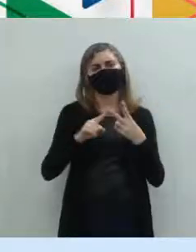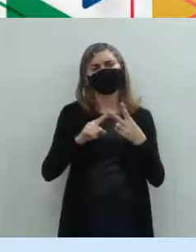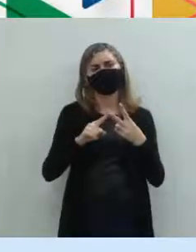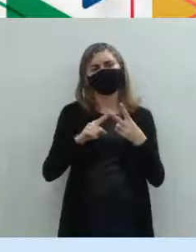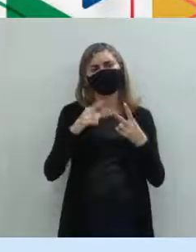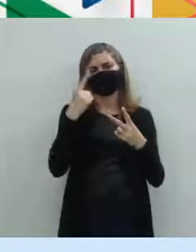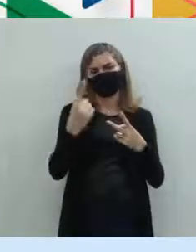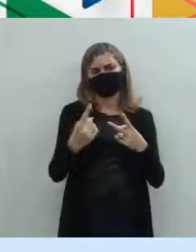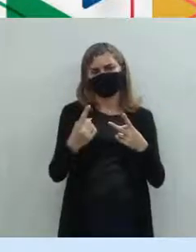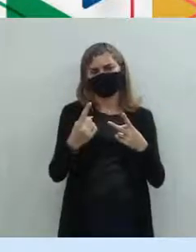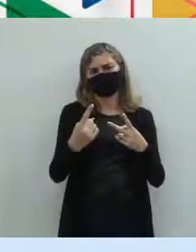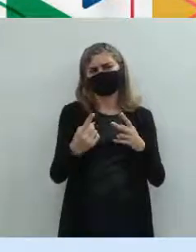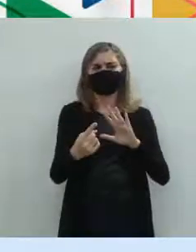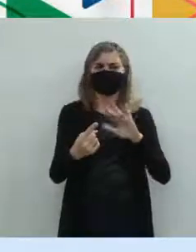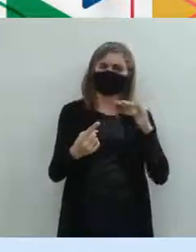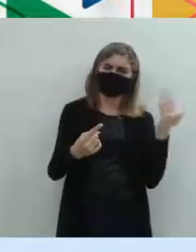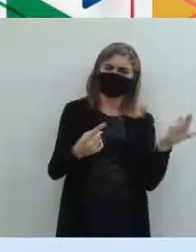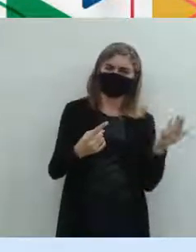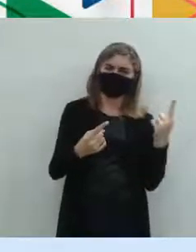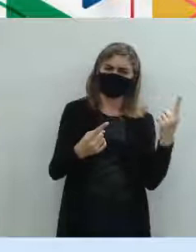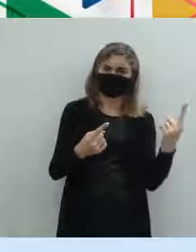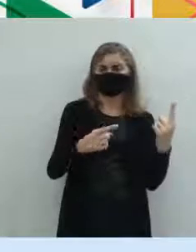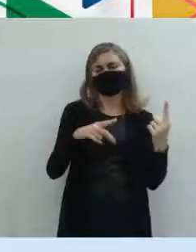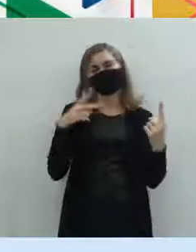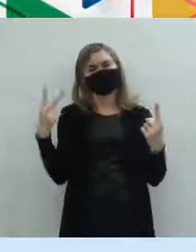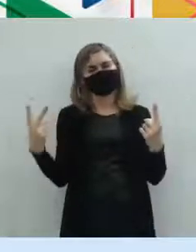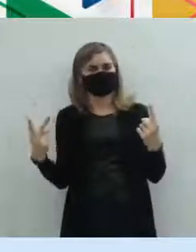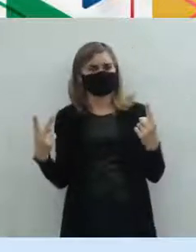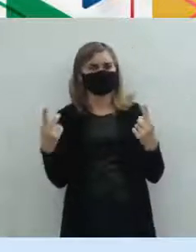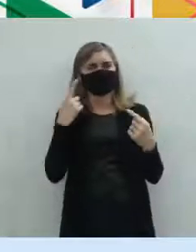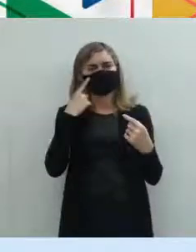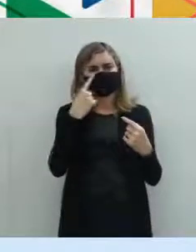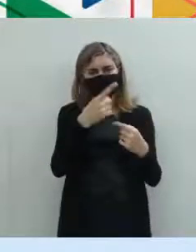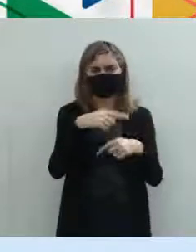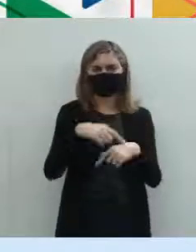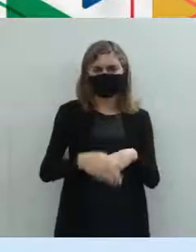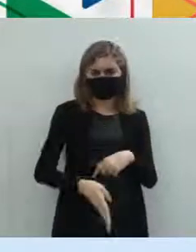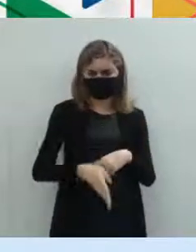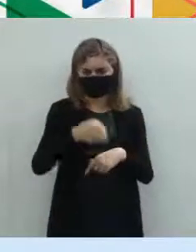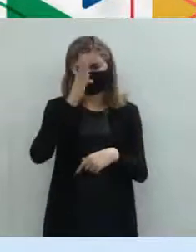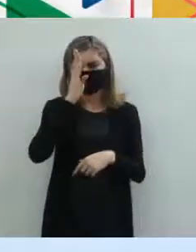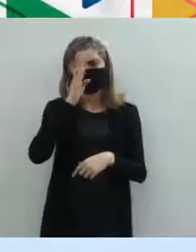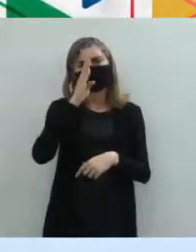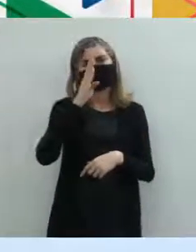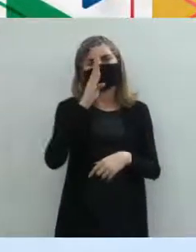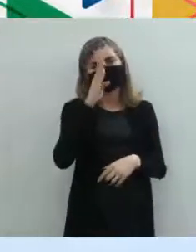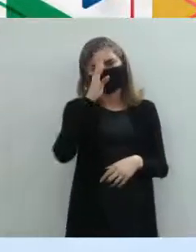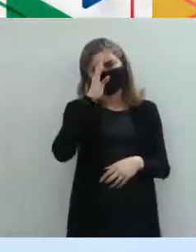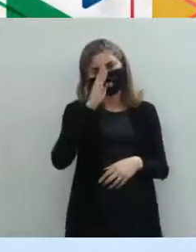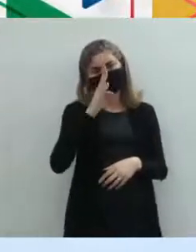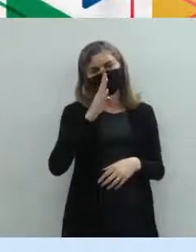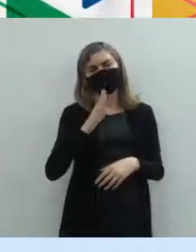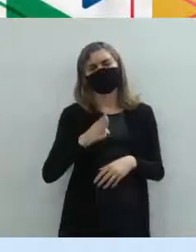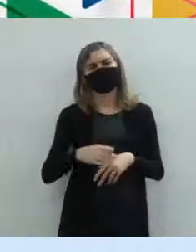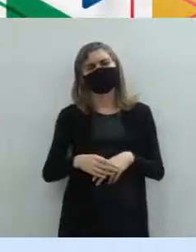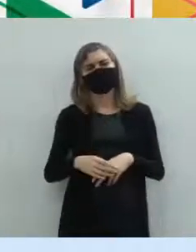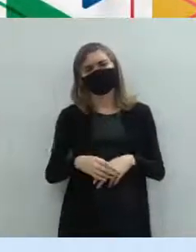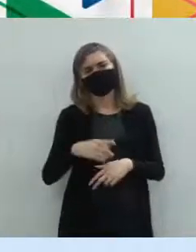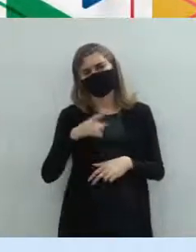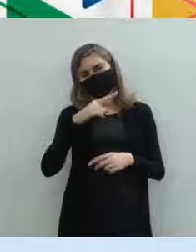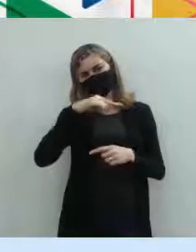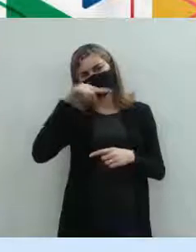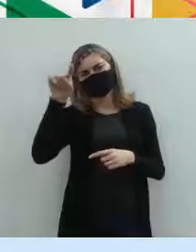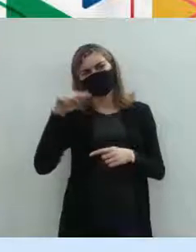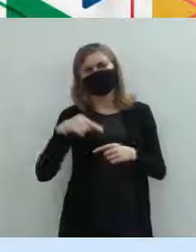fuga 1 do lado esquerdo e um ponto de fuga 2. E aí traça uma linha vertical principal. E aí vamos ligando